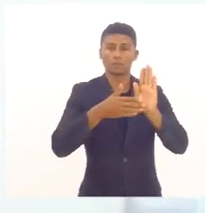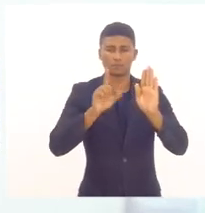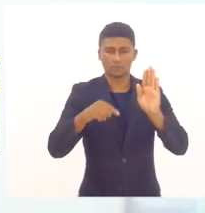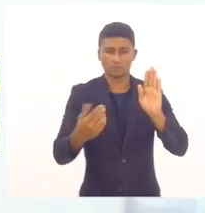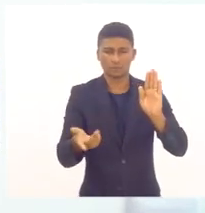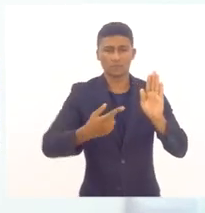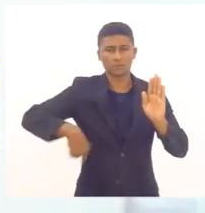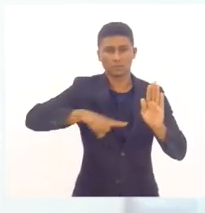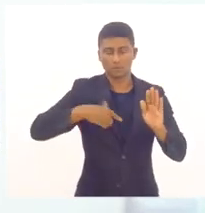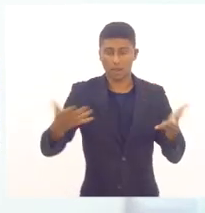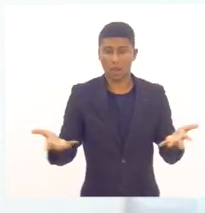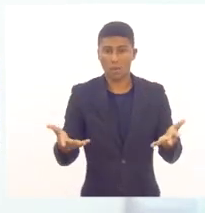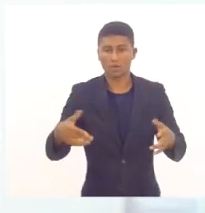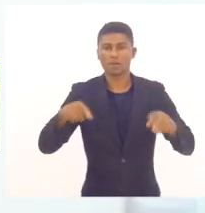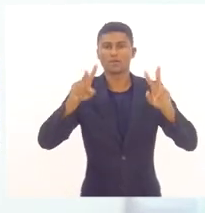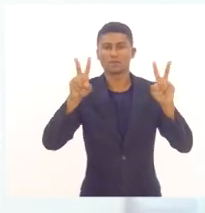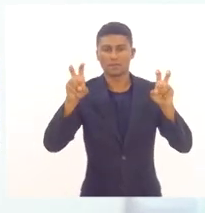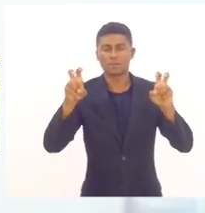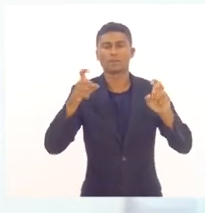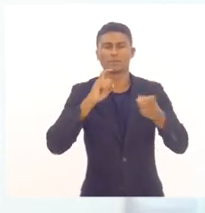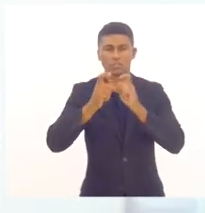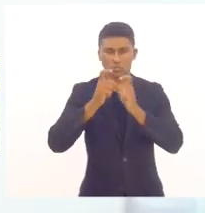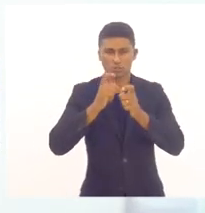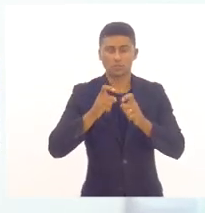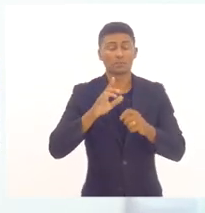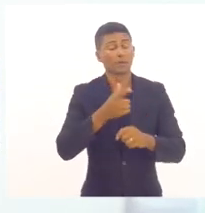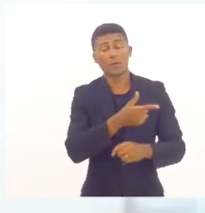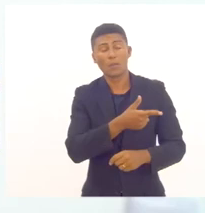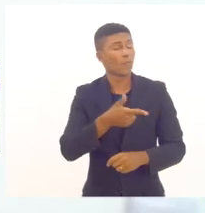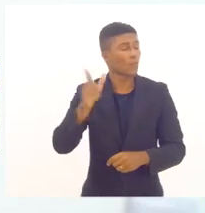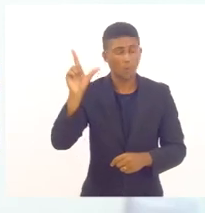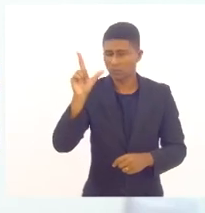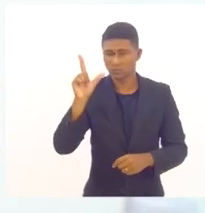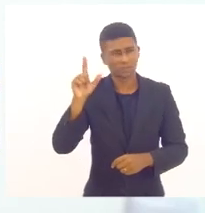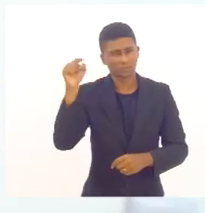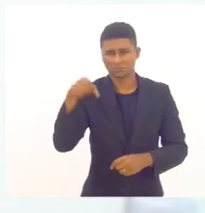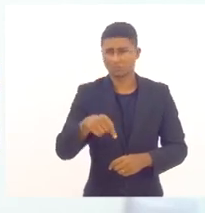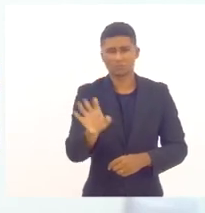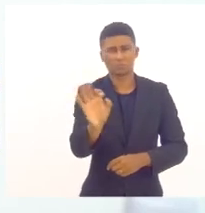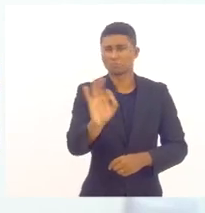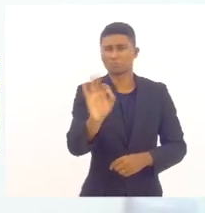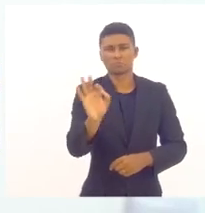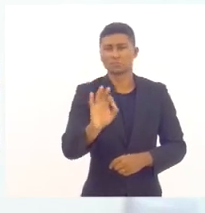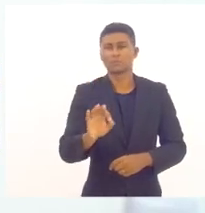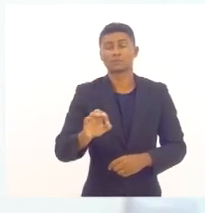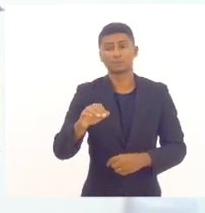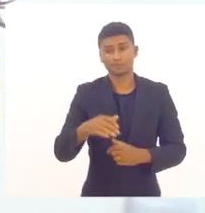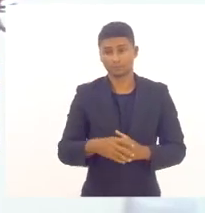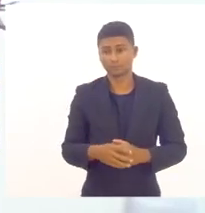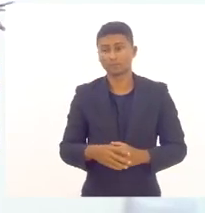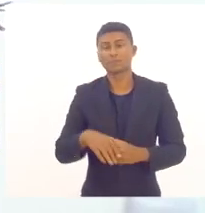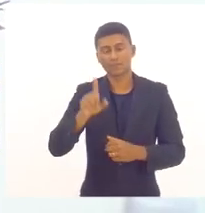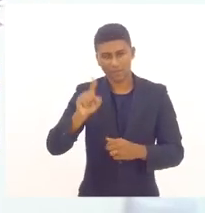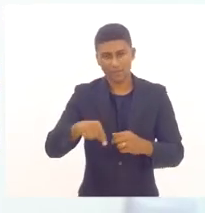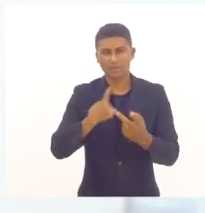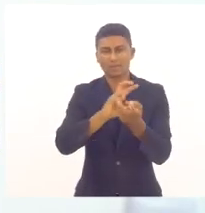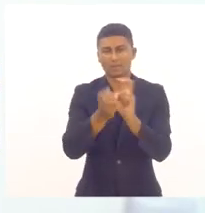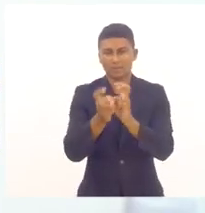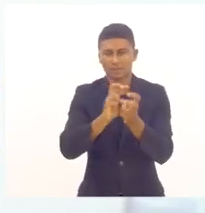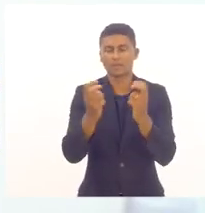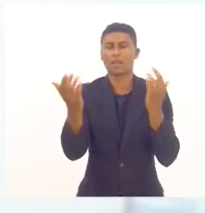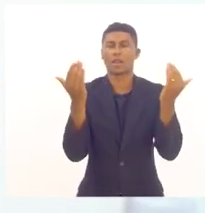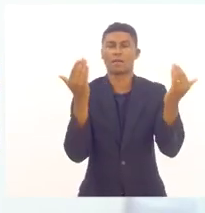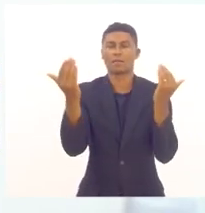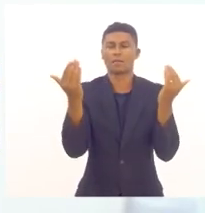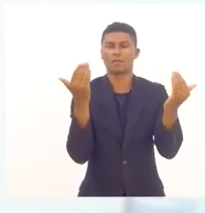que nós estamos discutindo aqui hoje. Tá bom. A outra que não deu entrada ainda, que há essas. Da capoterapia, é que há